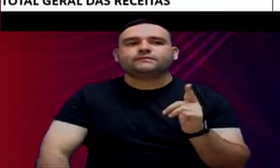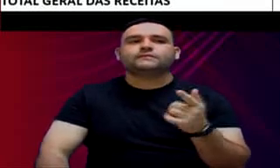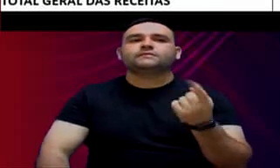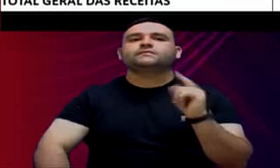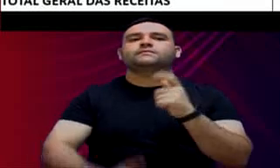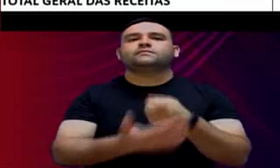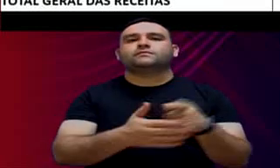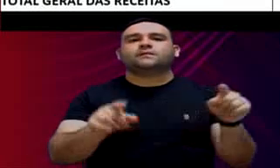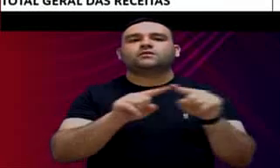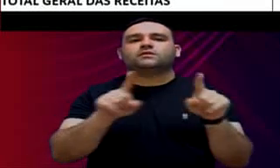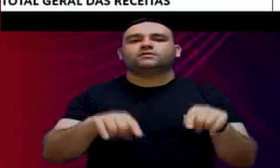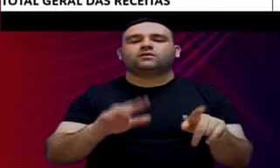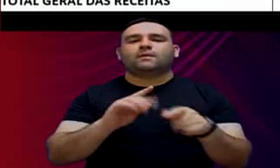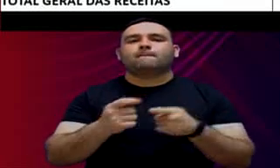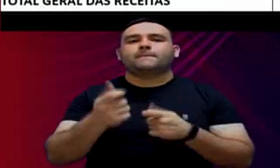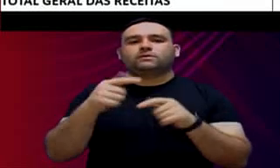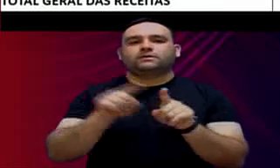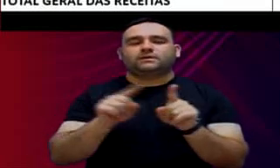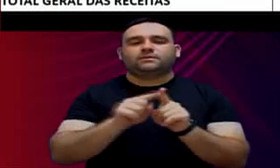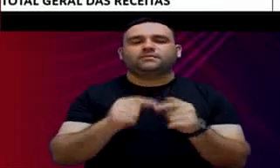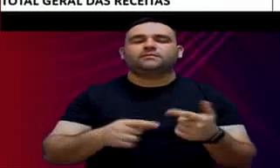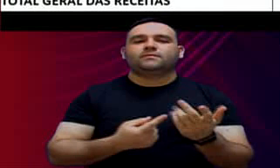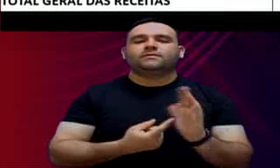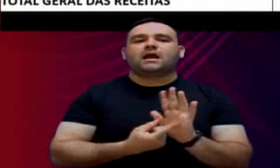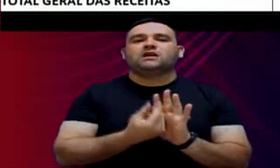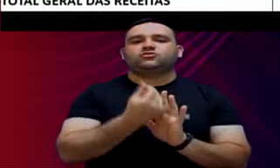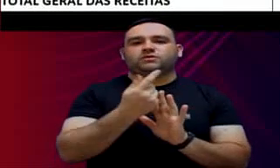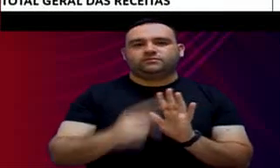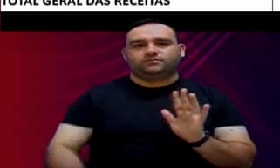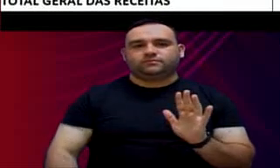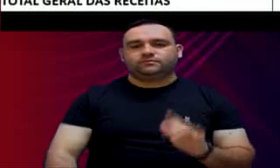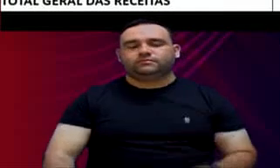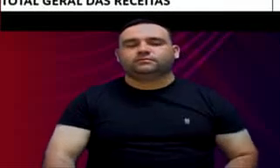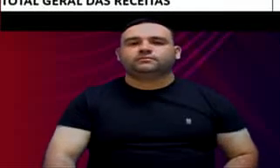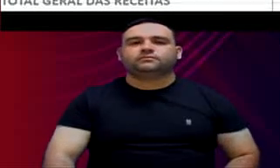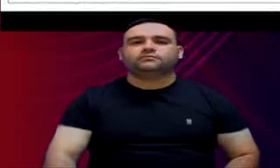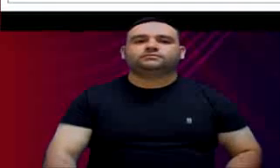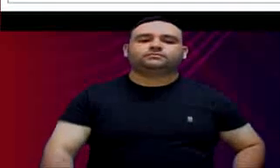do Servidor patronal e o rendimento das aplicações